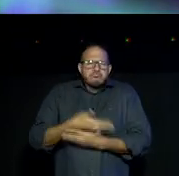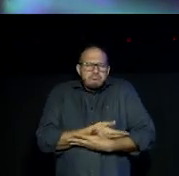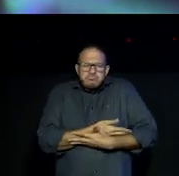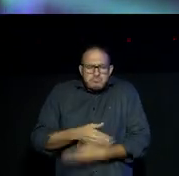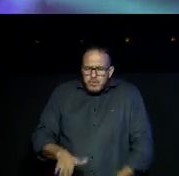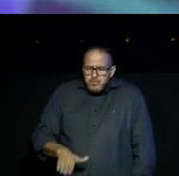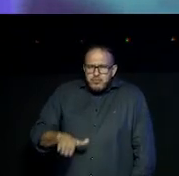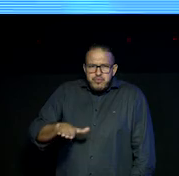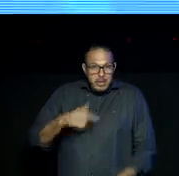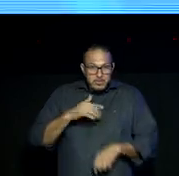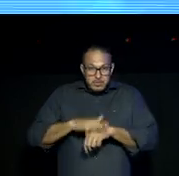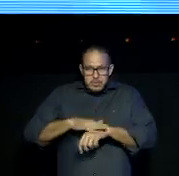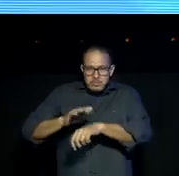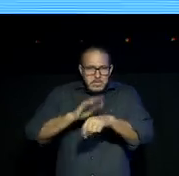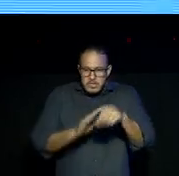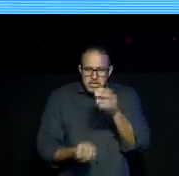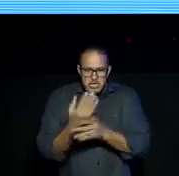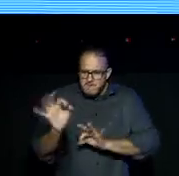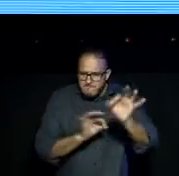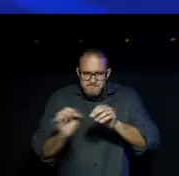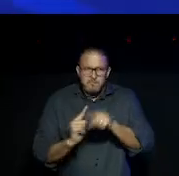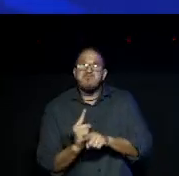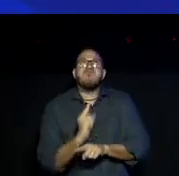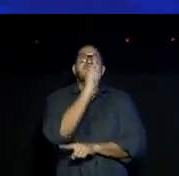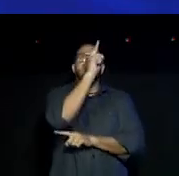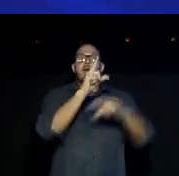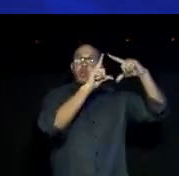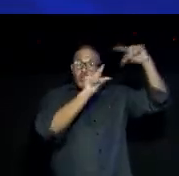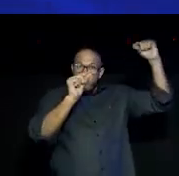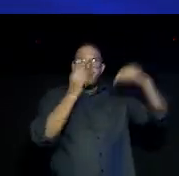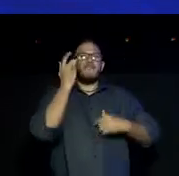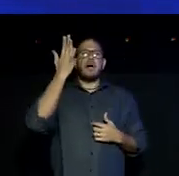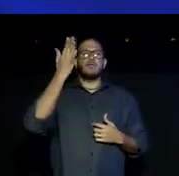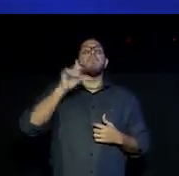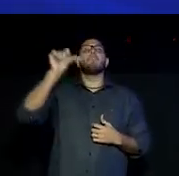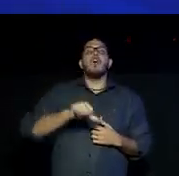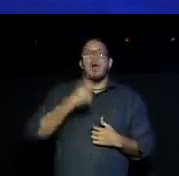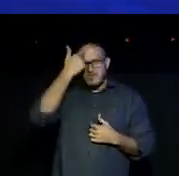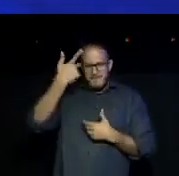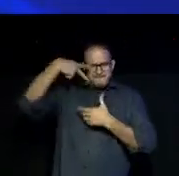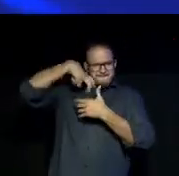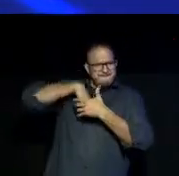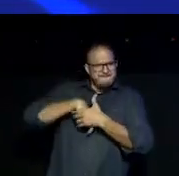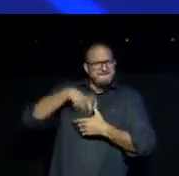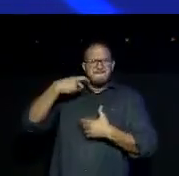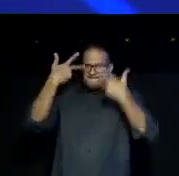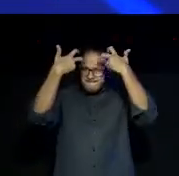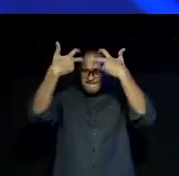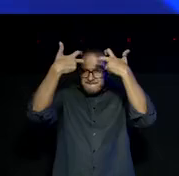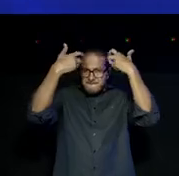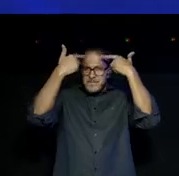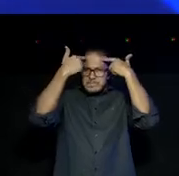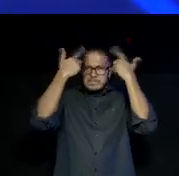uma máquina que te leve à lua, do que do zero, um conhecimento que te leve até o interior de si mesmo. Aí você olha para trás, teve gente